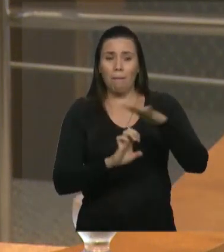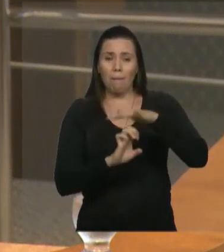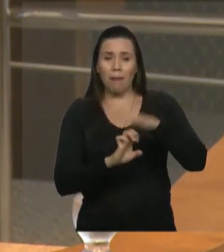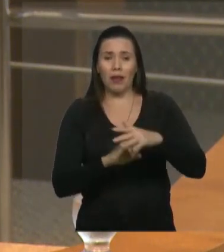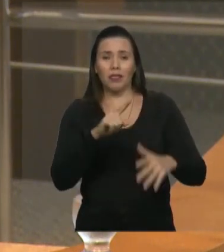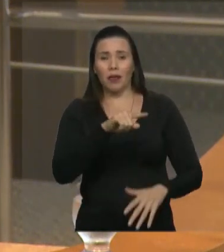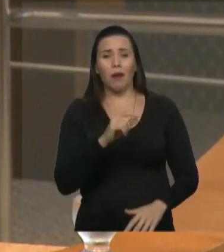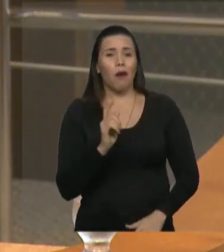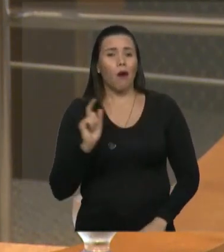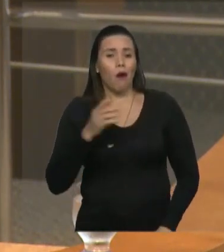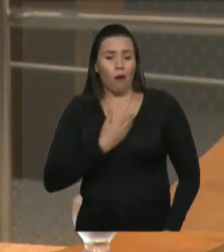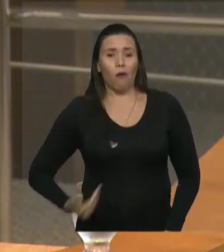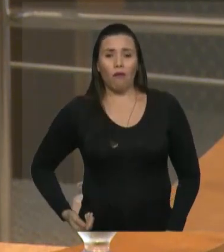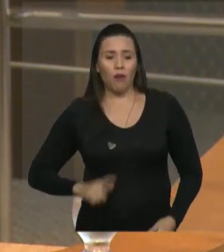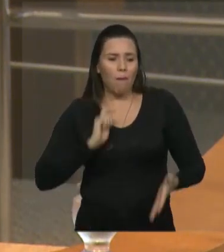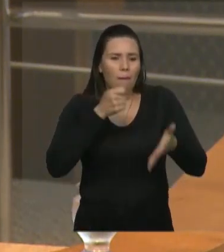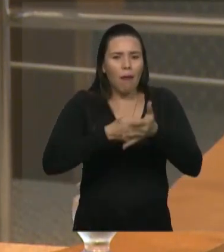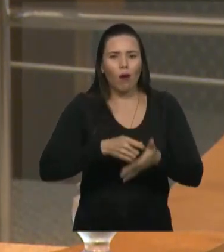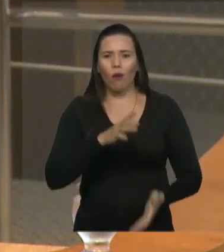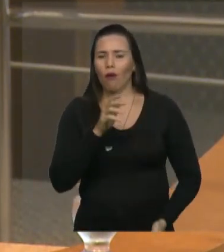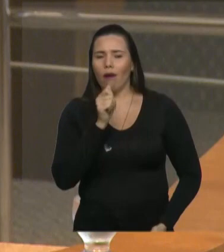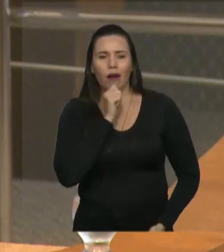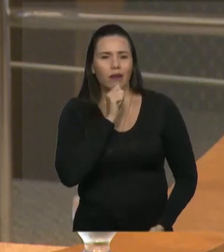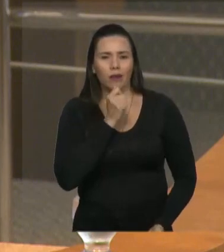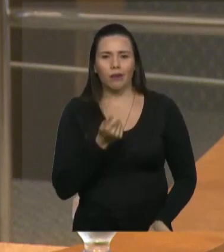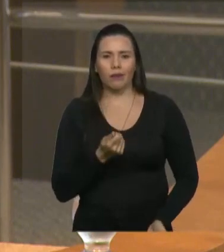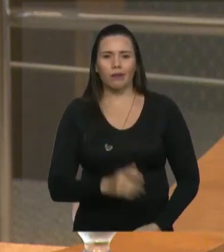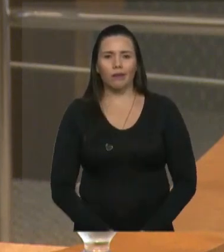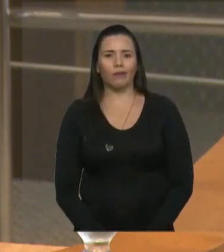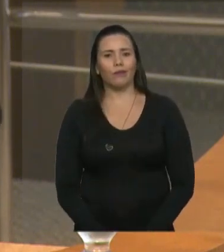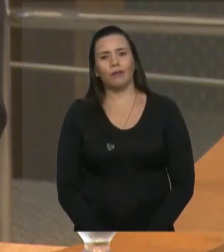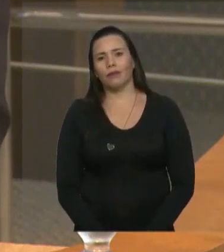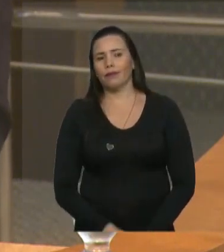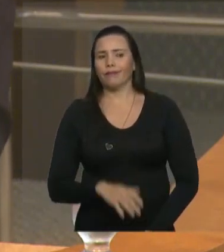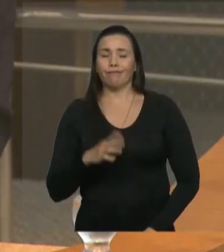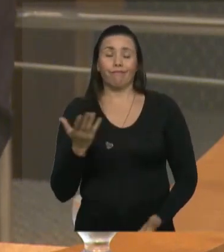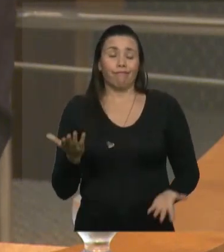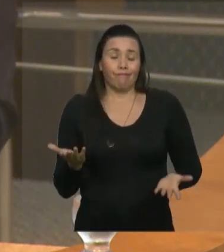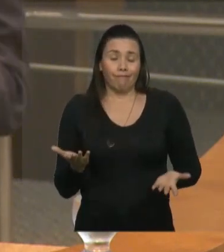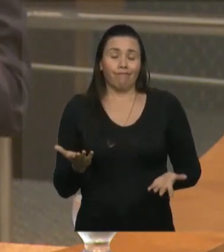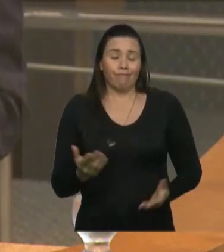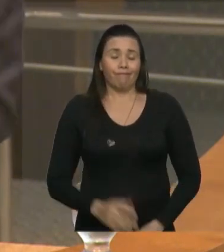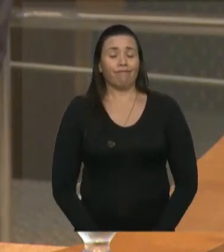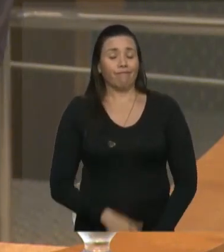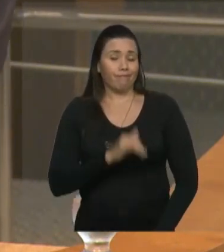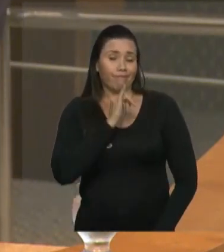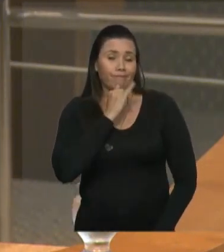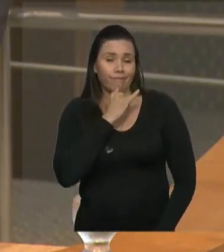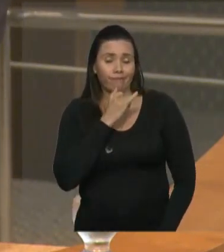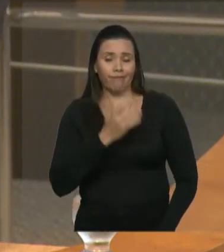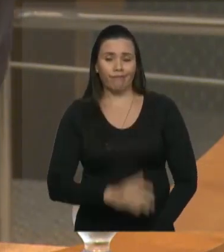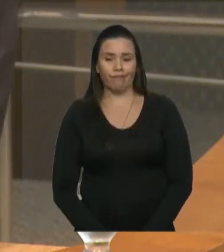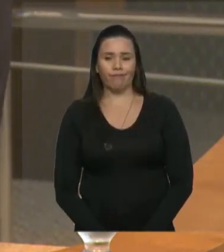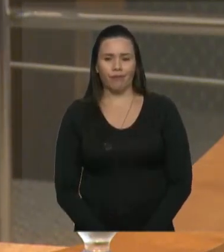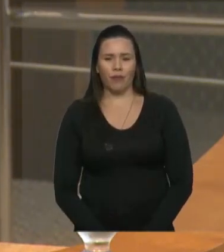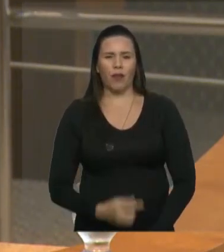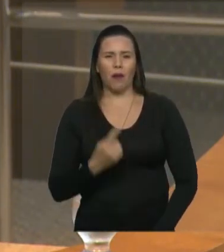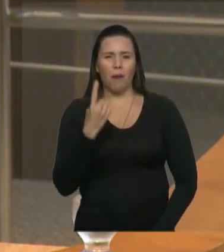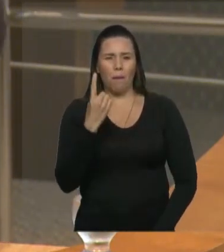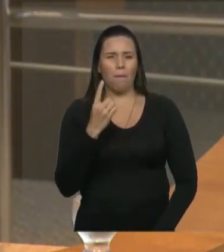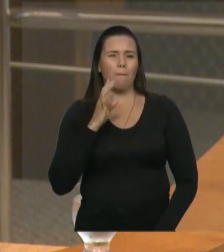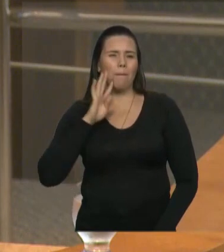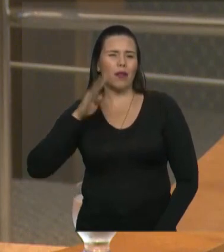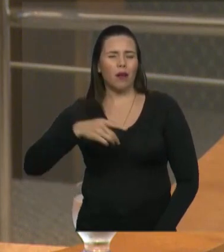1 bilhão e 700 mil déficit da Previdência. 1 bilhão e 700 mil déficit da